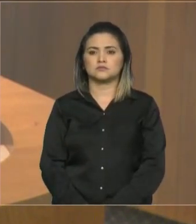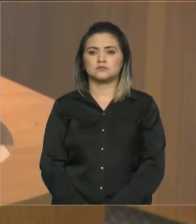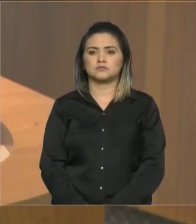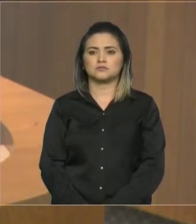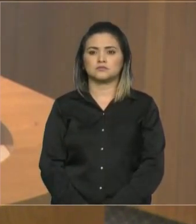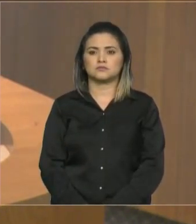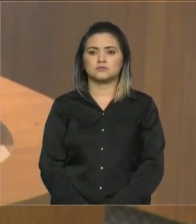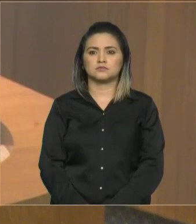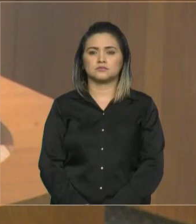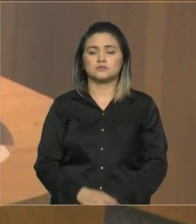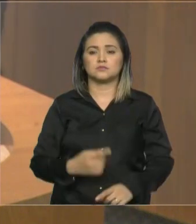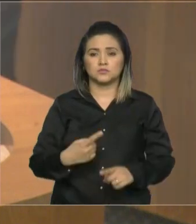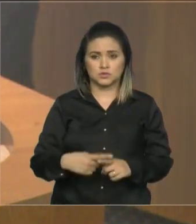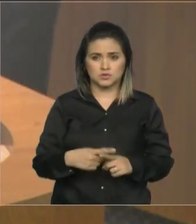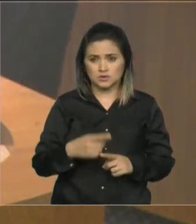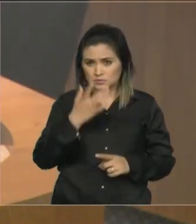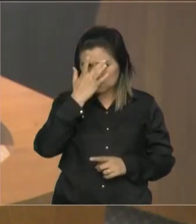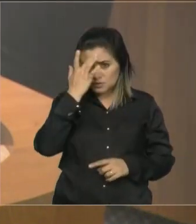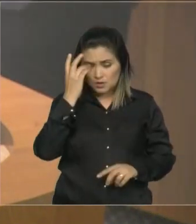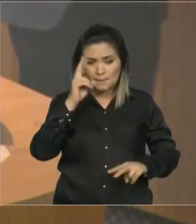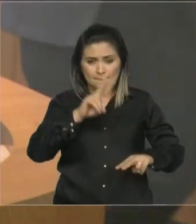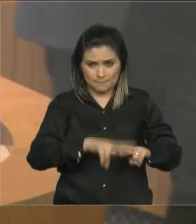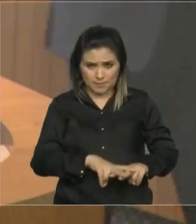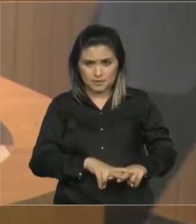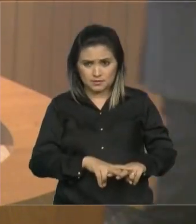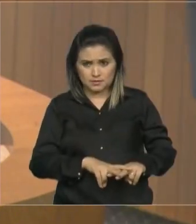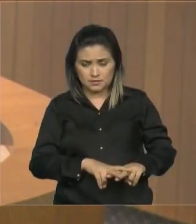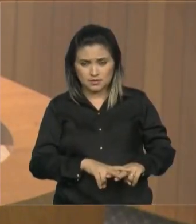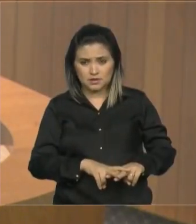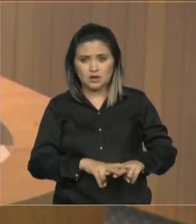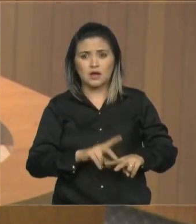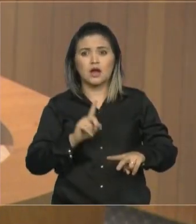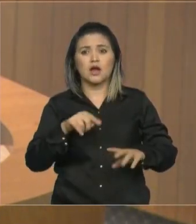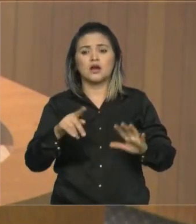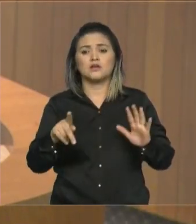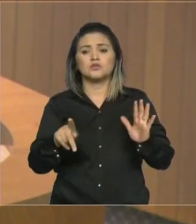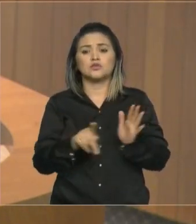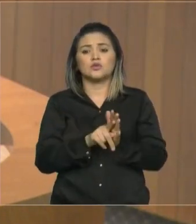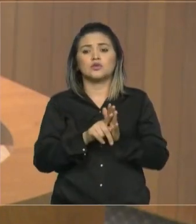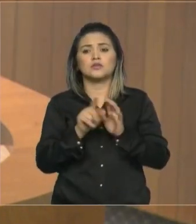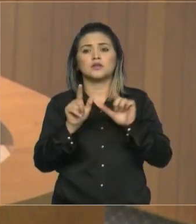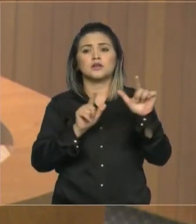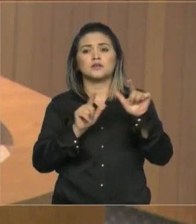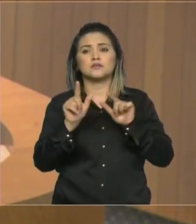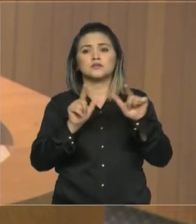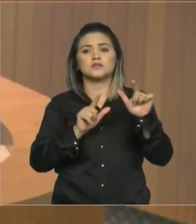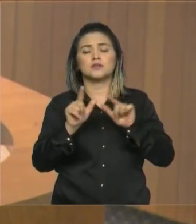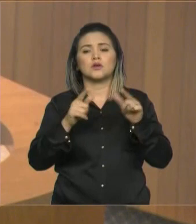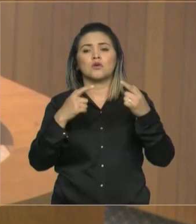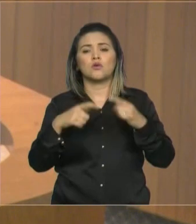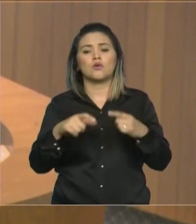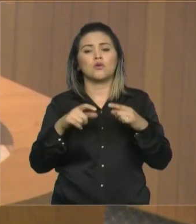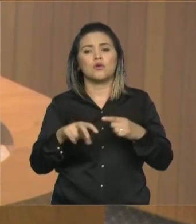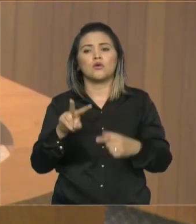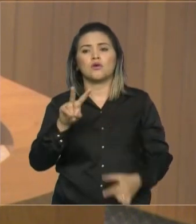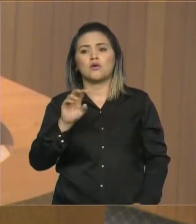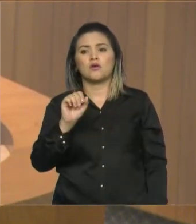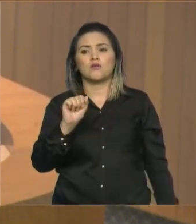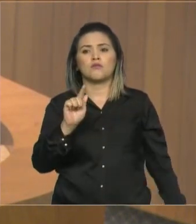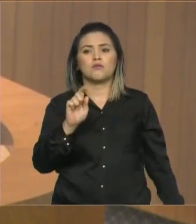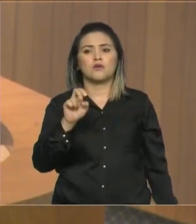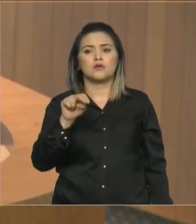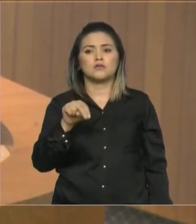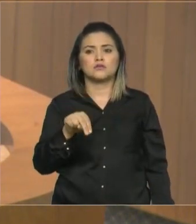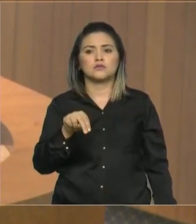televisão no município de Vargem Grande e apresentador de um programa local que dá voz às